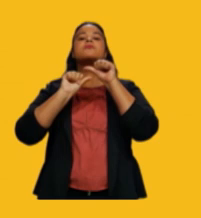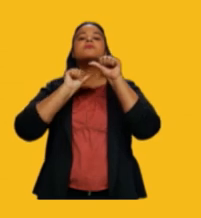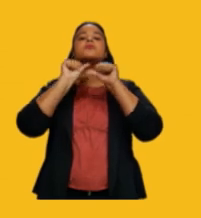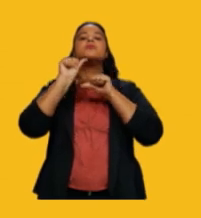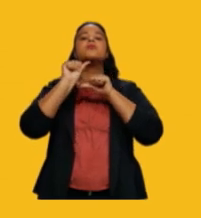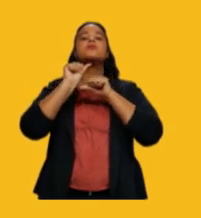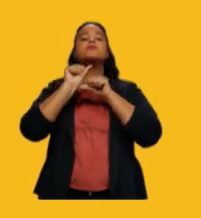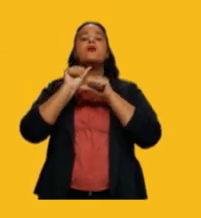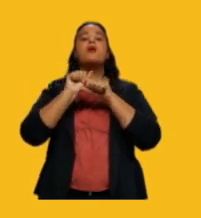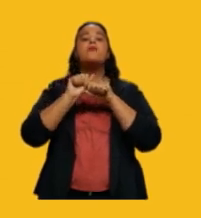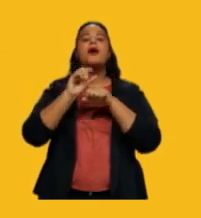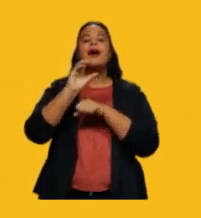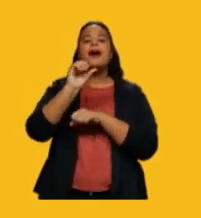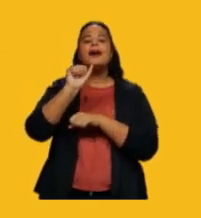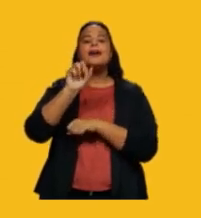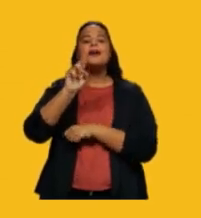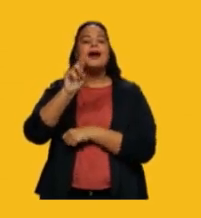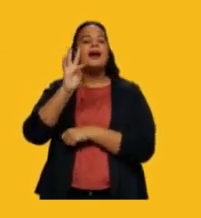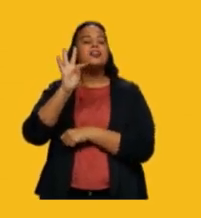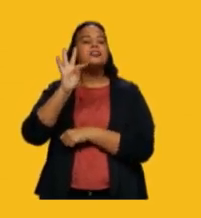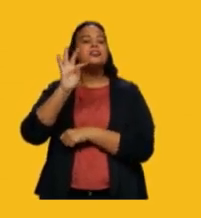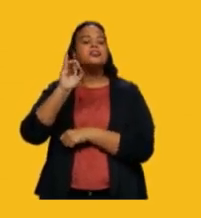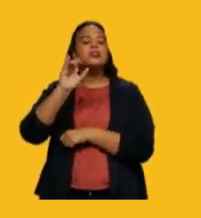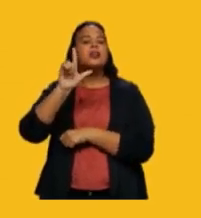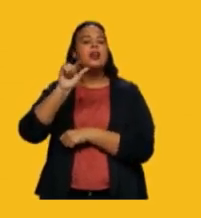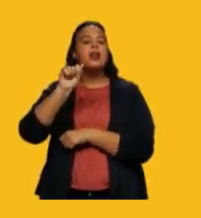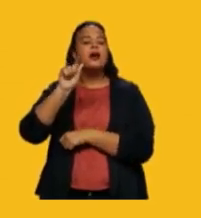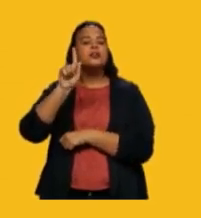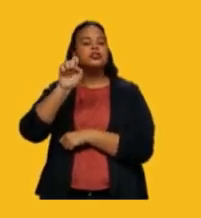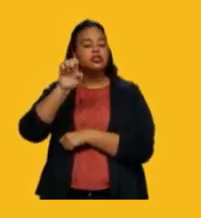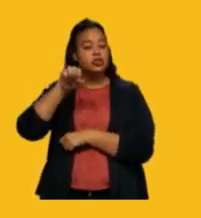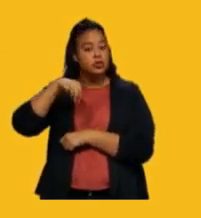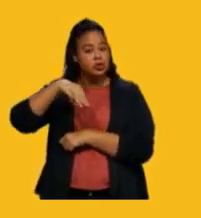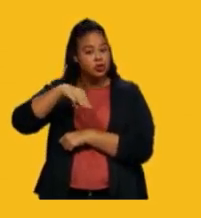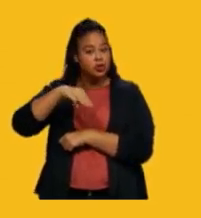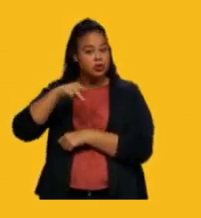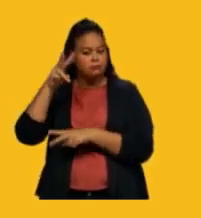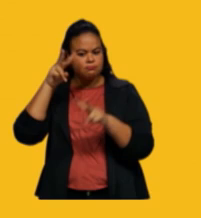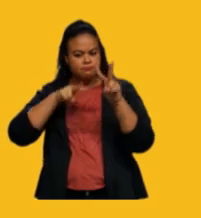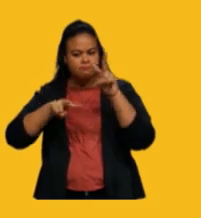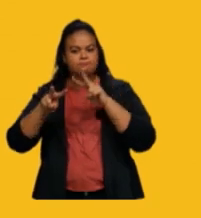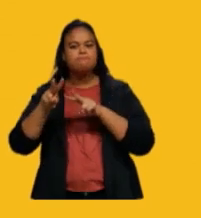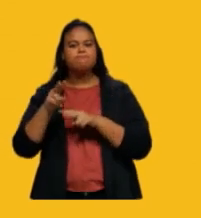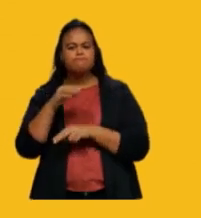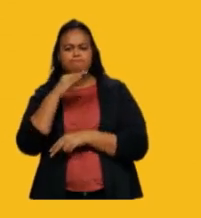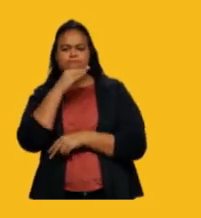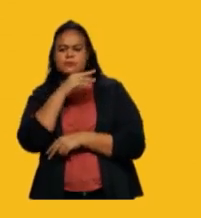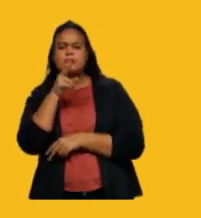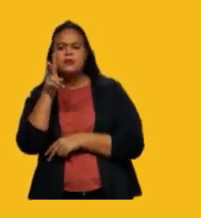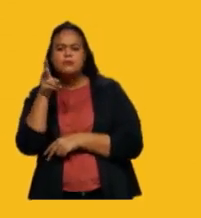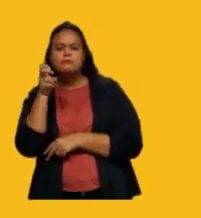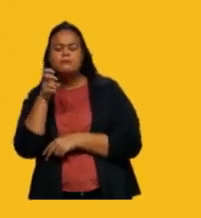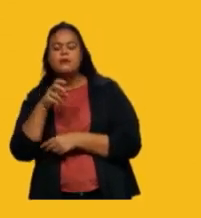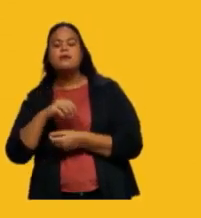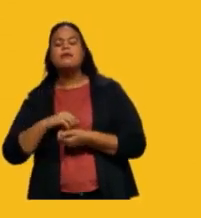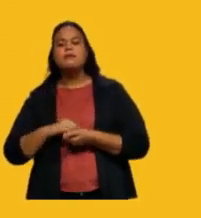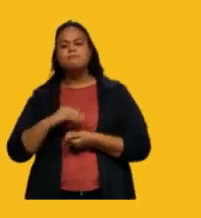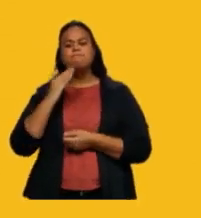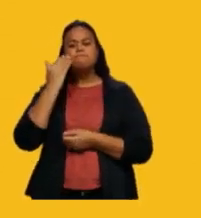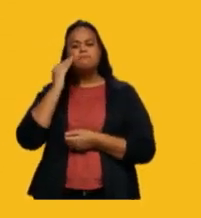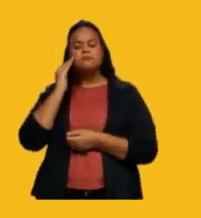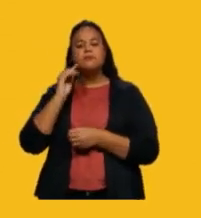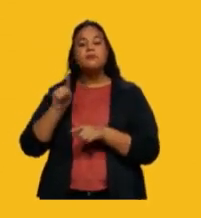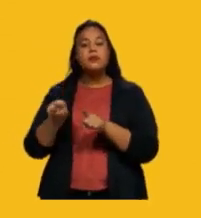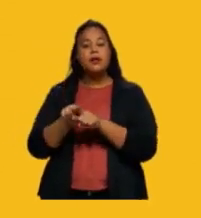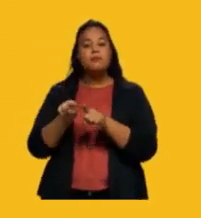da cartilagem na glândula tireoide que vai ser bem visível nos meninos. O crescimento